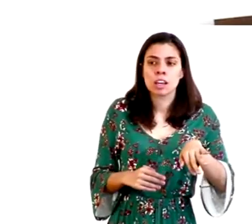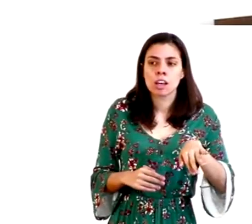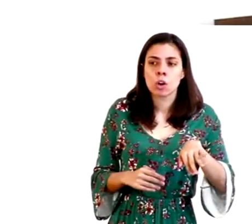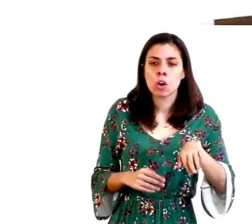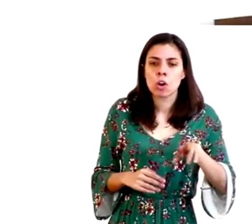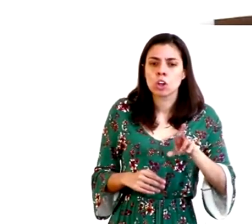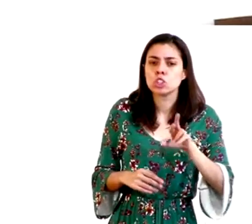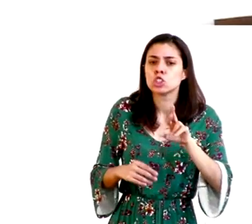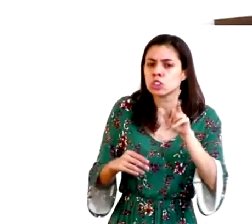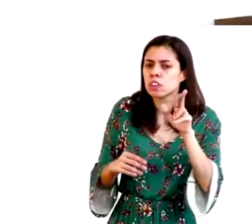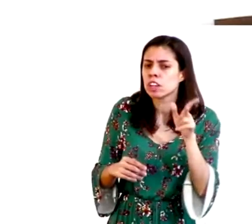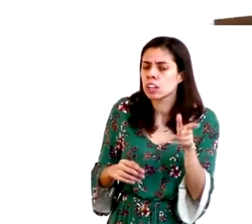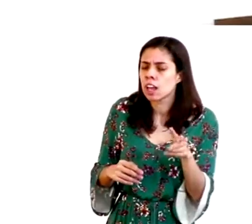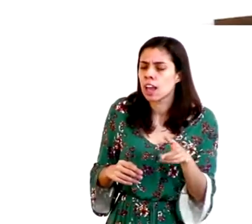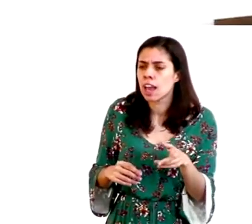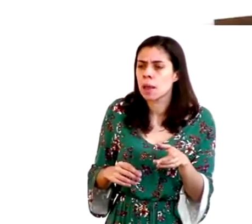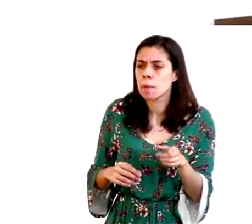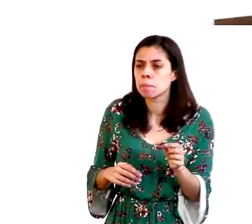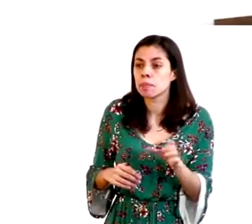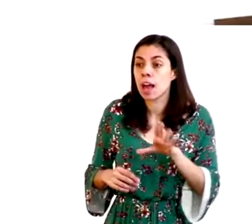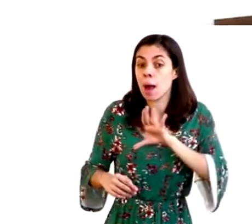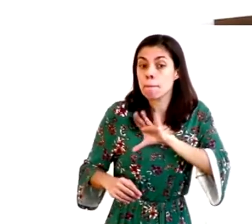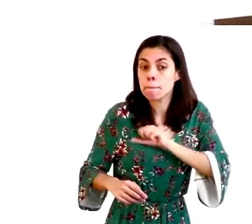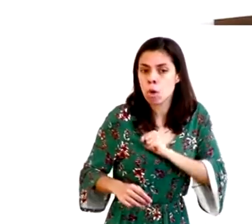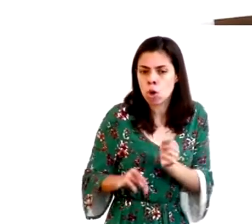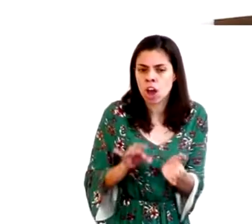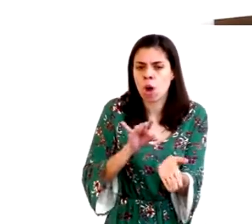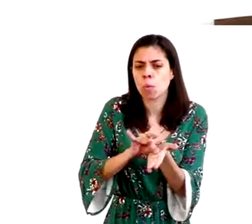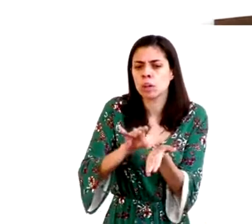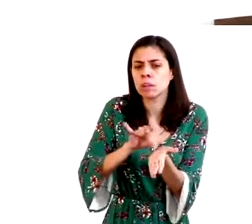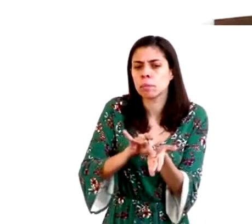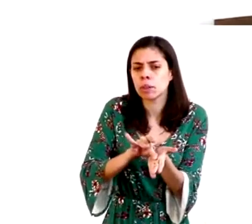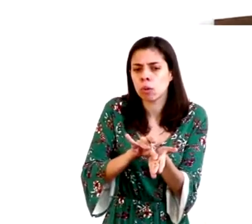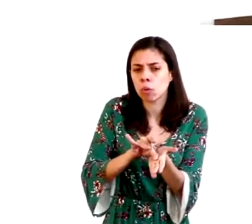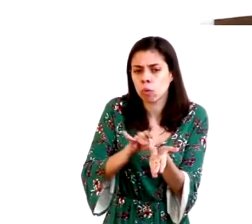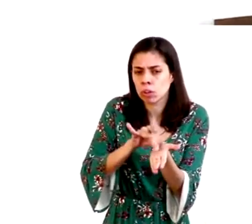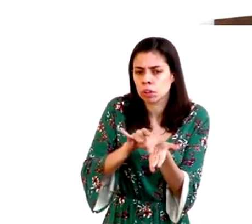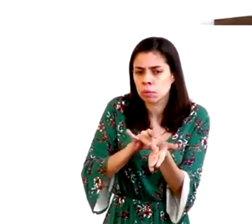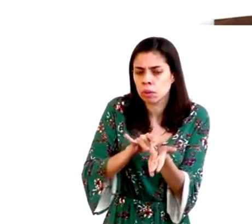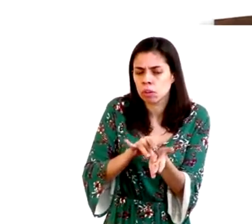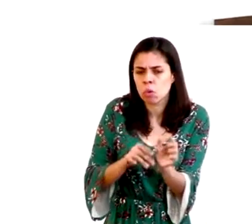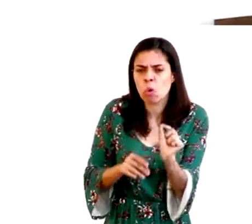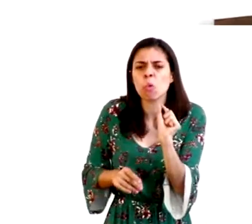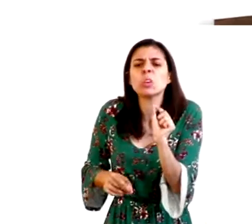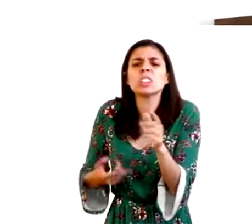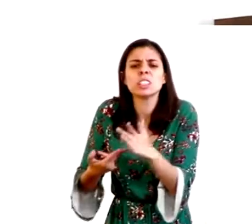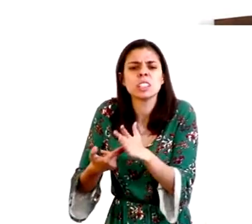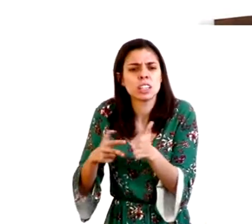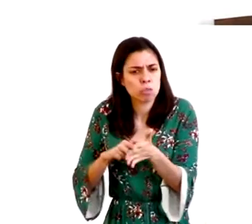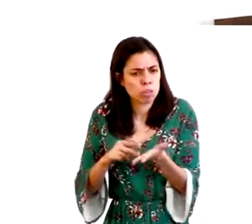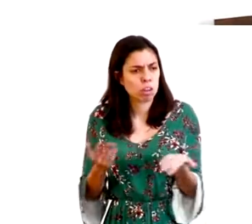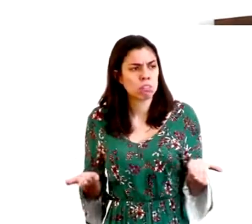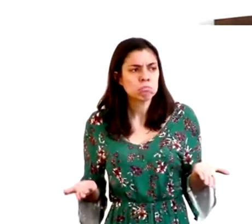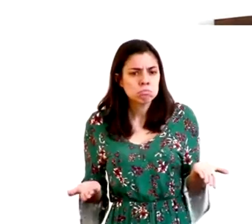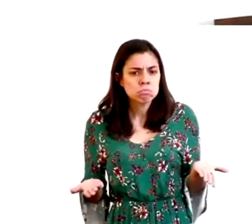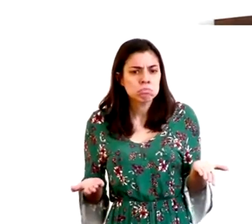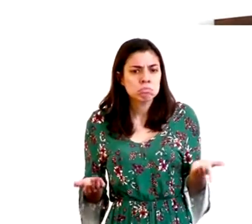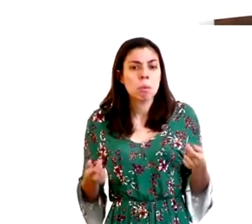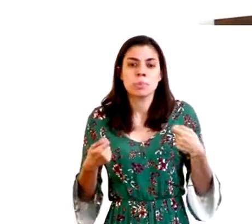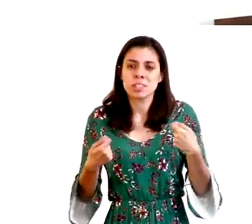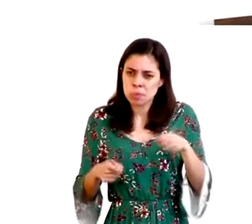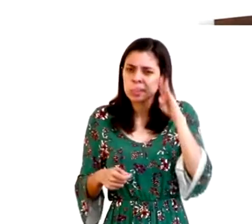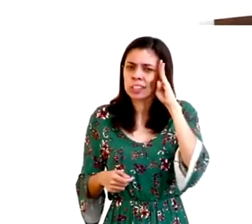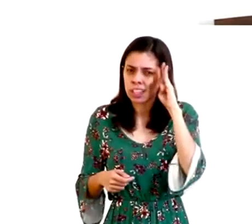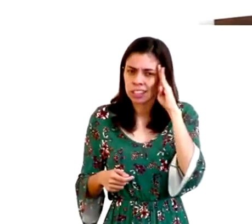E talvez um dos trechos mais mencionados, não somente por cristãos, mas também por não cristãos. Não